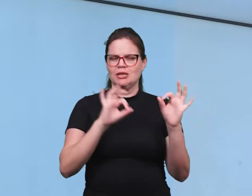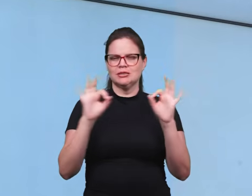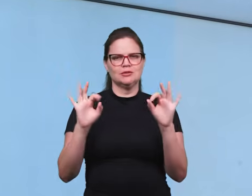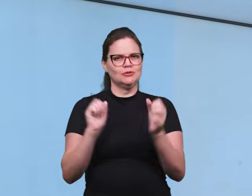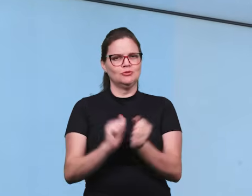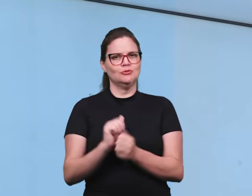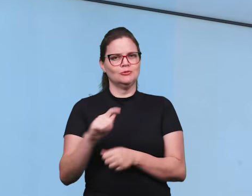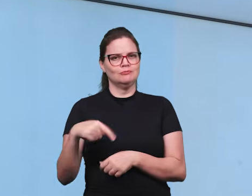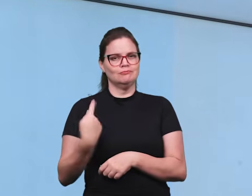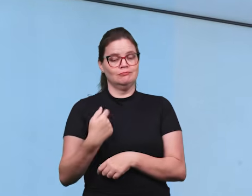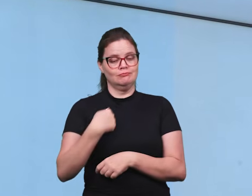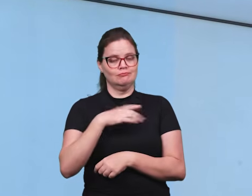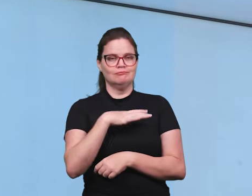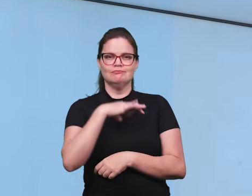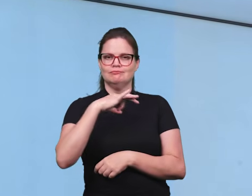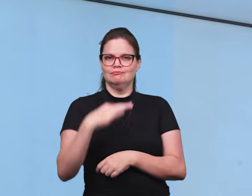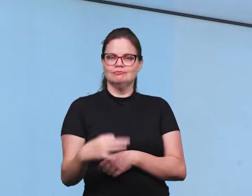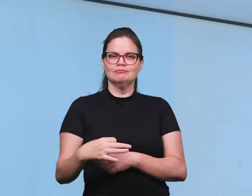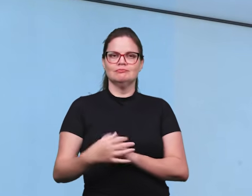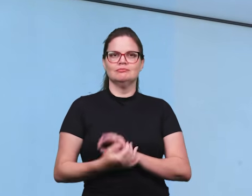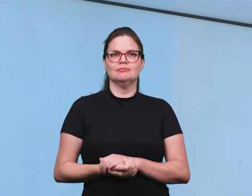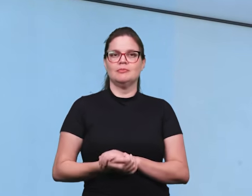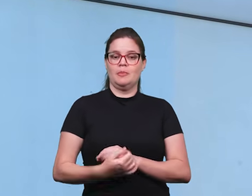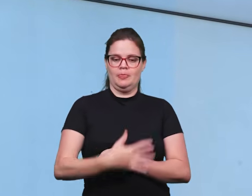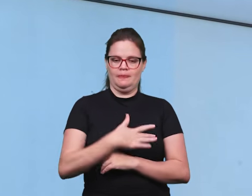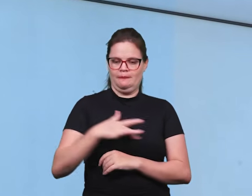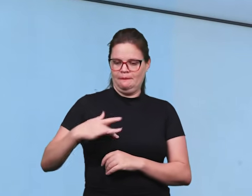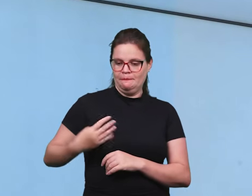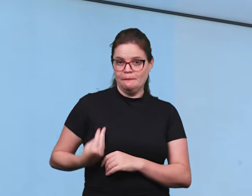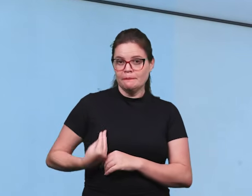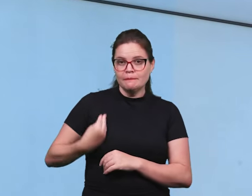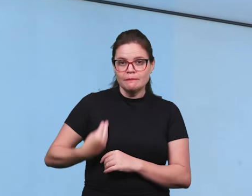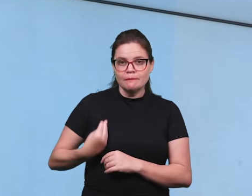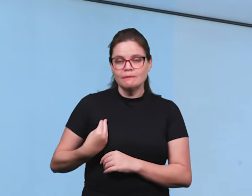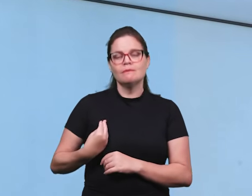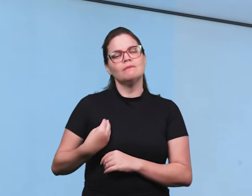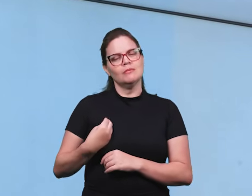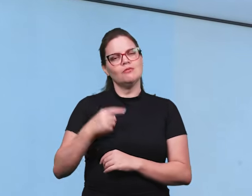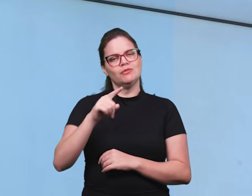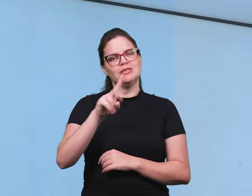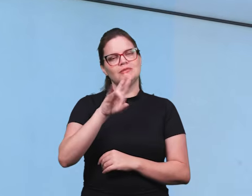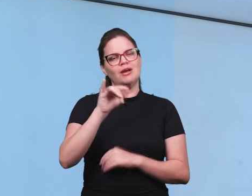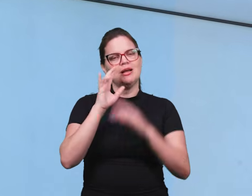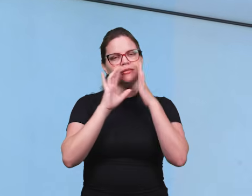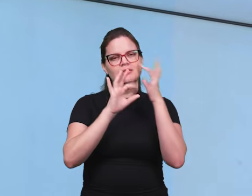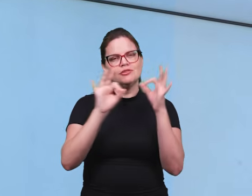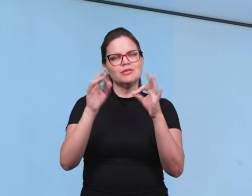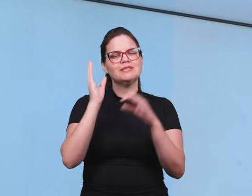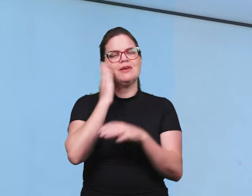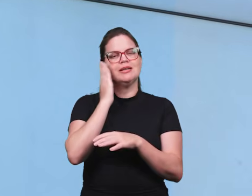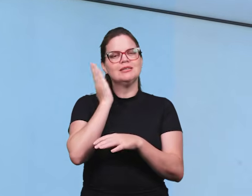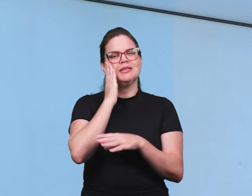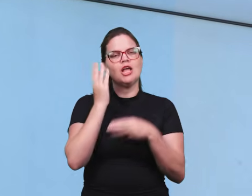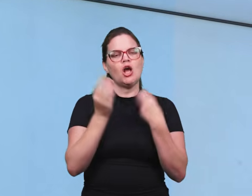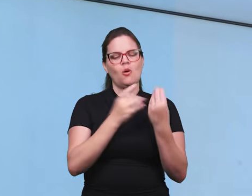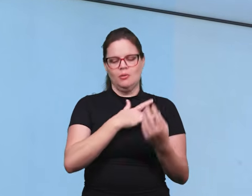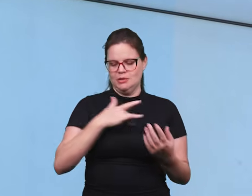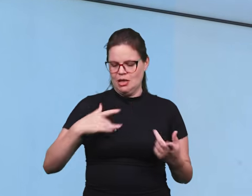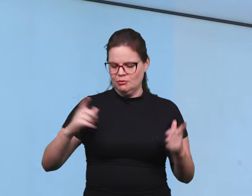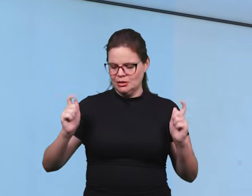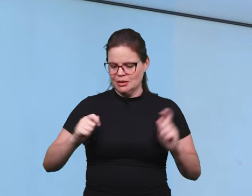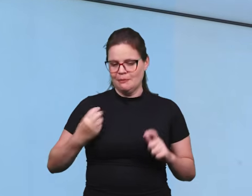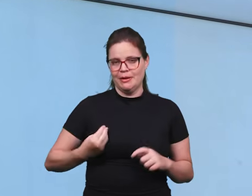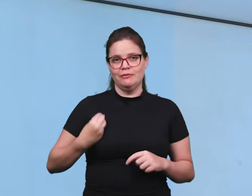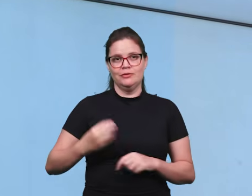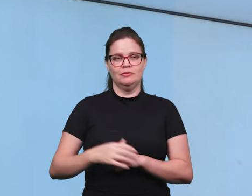Saúde. Temos certeza que o Viver com Saúde é um programa que vai entregar saúde para dentro da sua casa e, mais do que